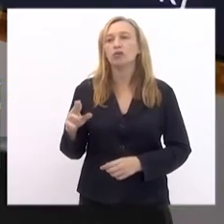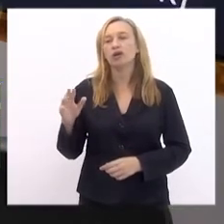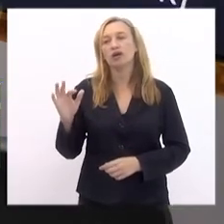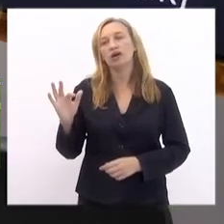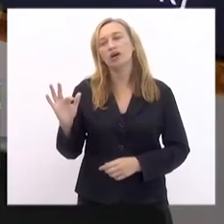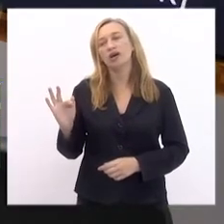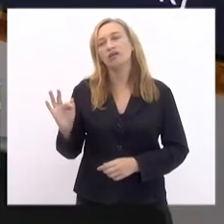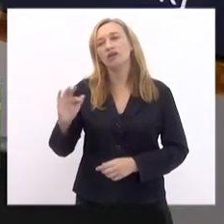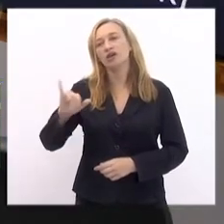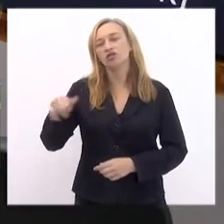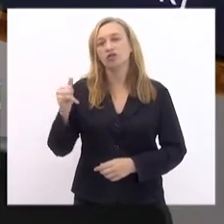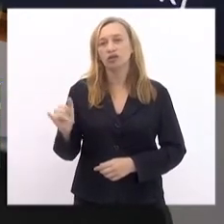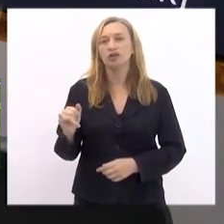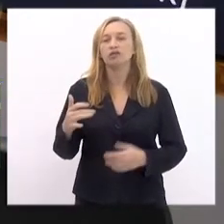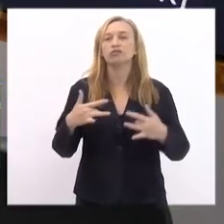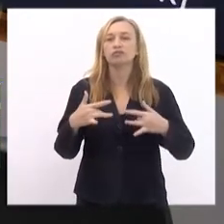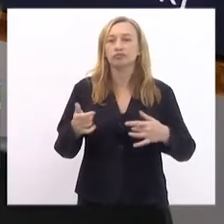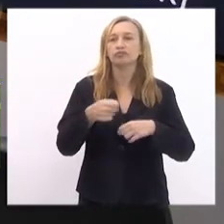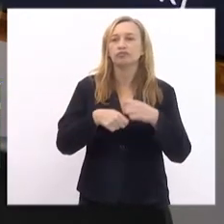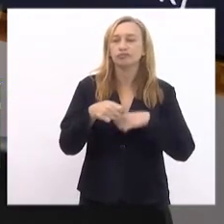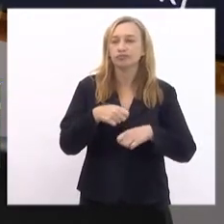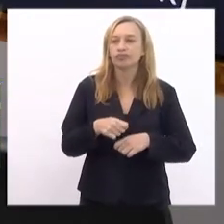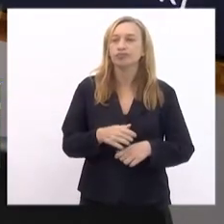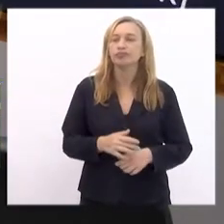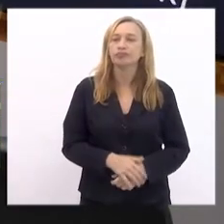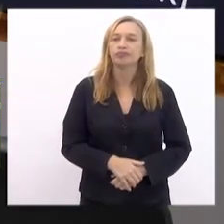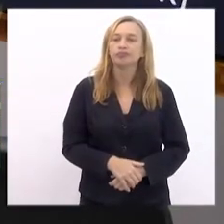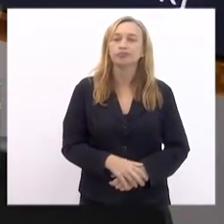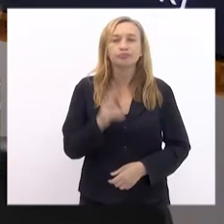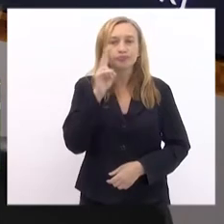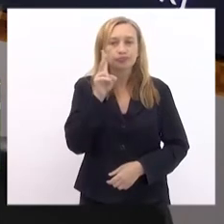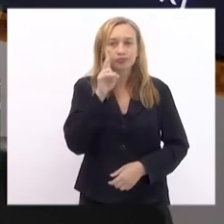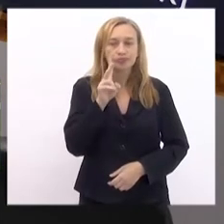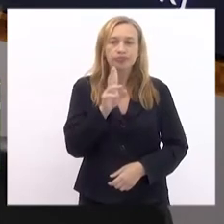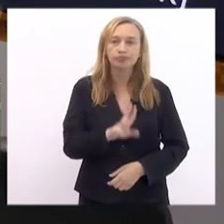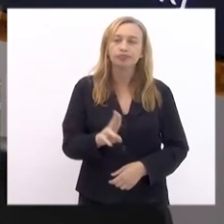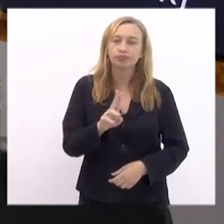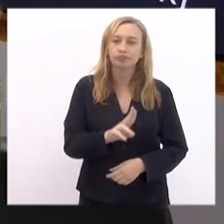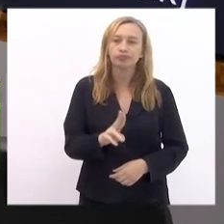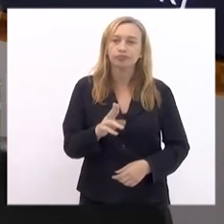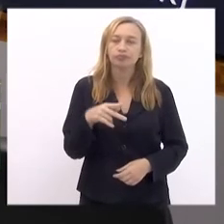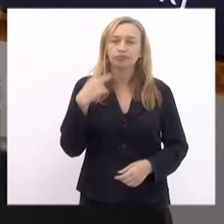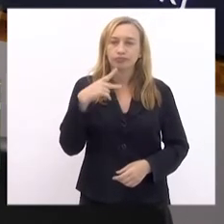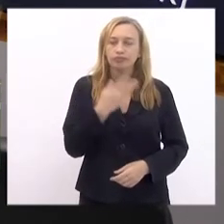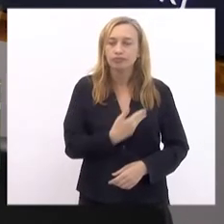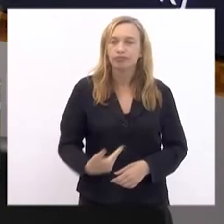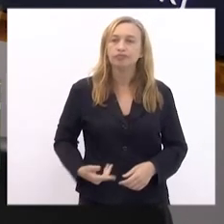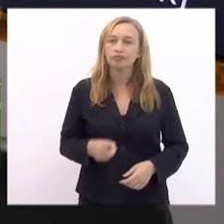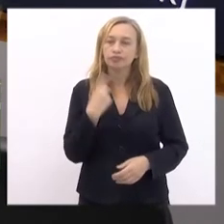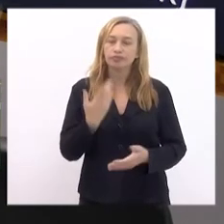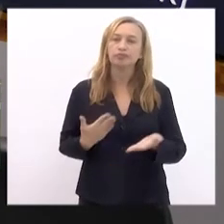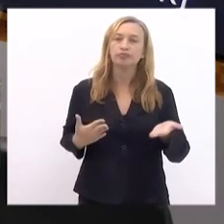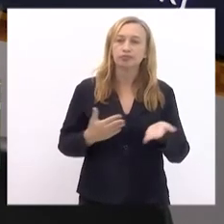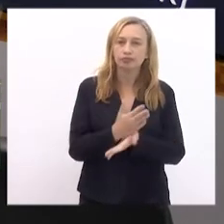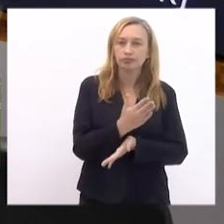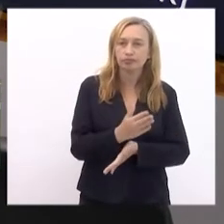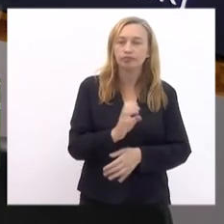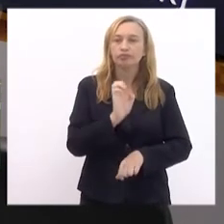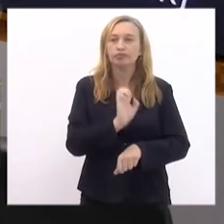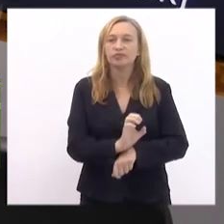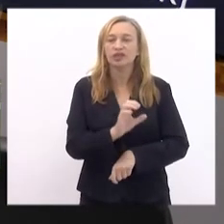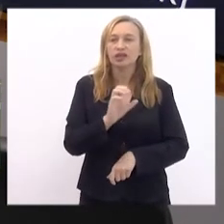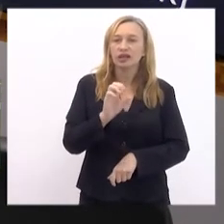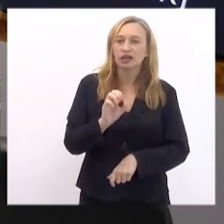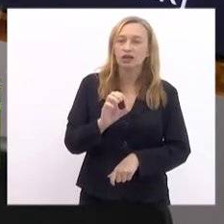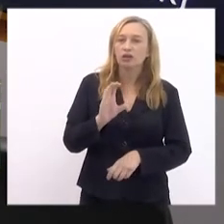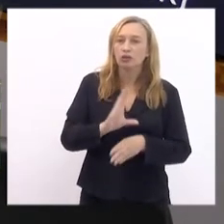pesquisador da economia solidária. E ele lembrou de um instrumento de política pública que nós aprovamos no Estado, na CETRAB, no